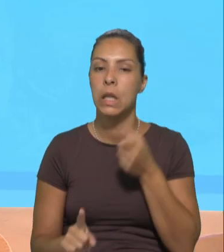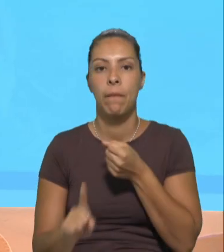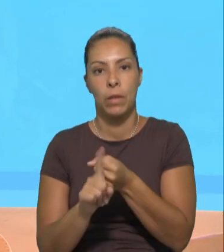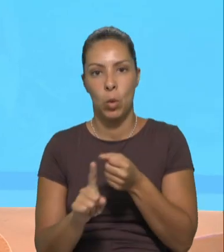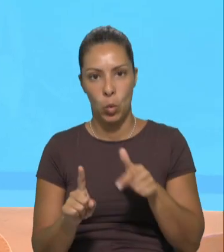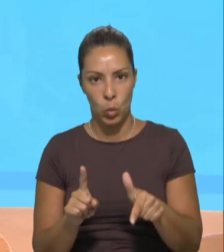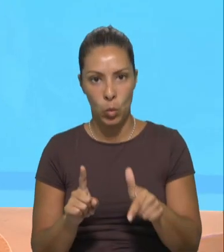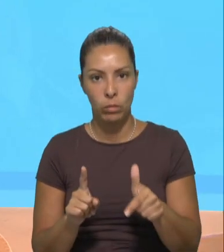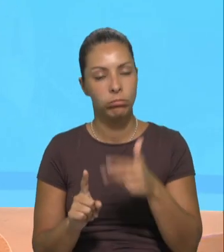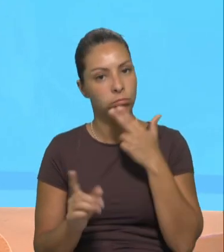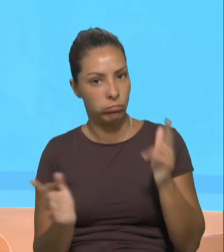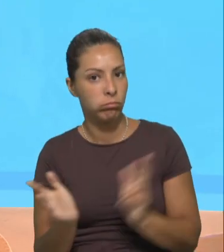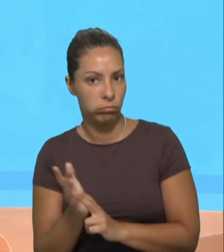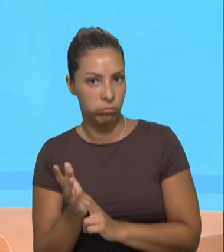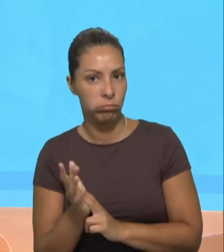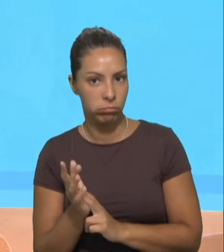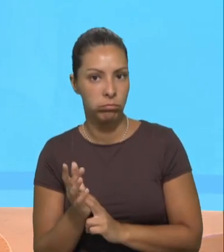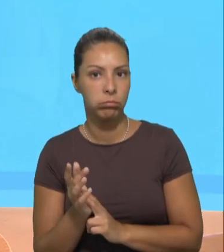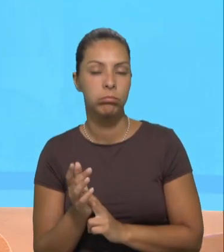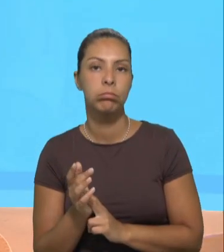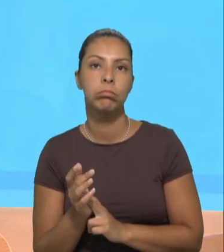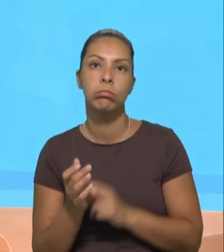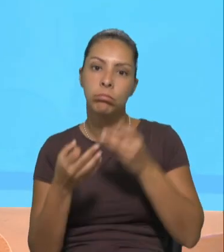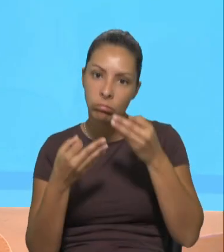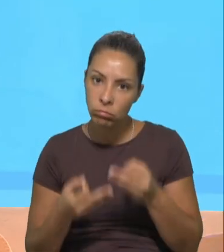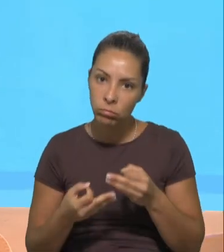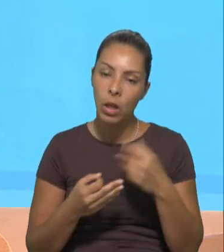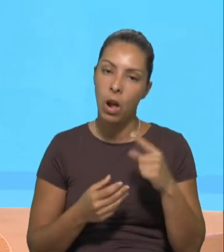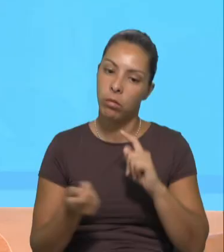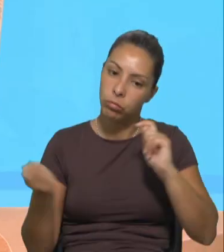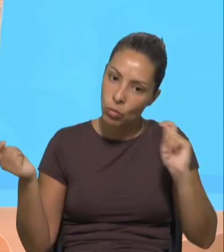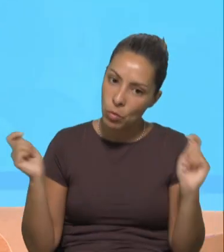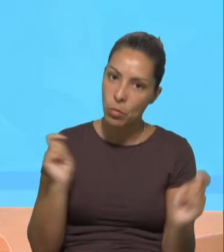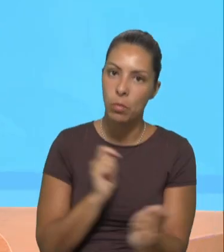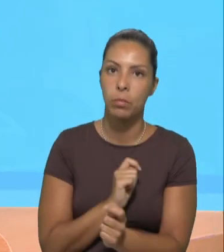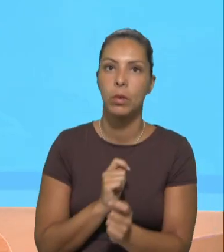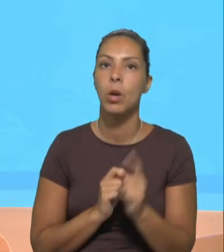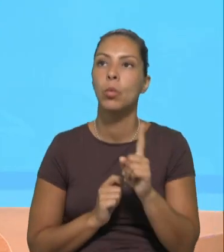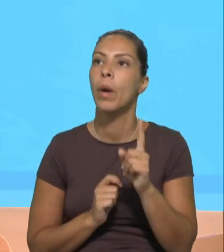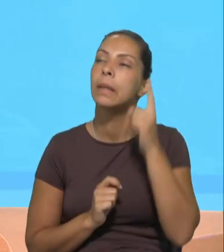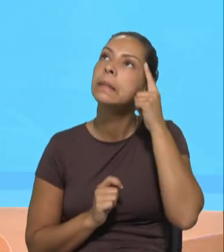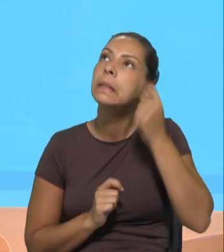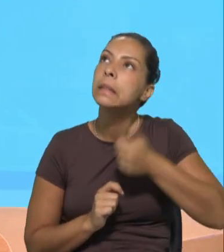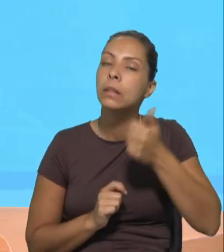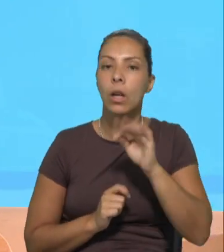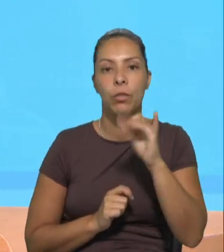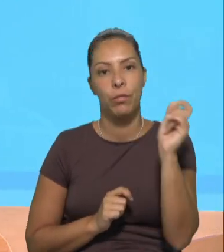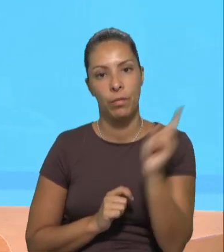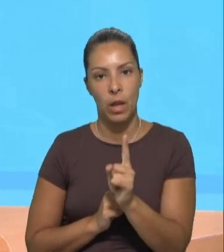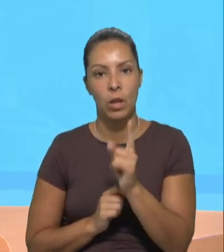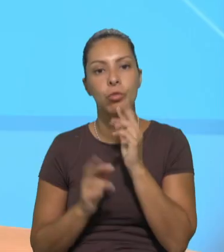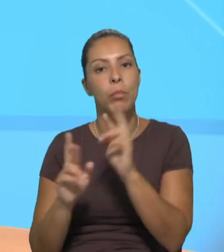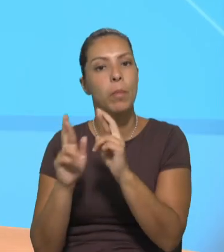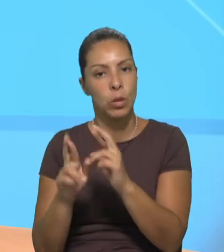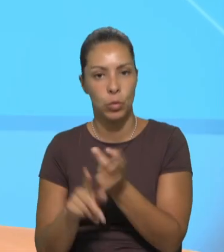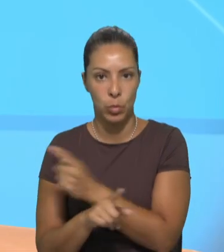serem verdadeiramente cidadãos, de serem verdadeiramente protagonistas da transformação. Na linha da esperança que acabamos de ouvir. Que o Padre João falava, a